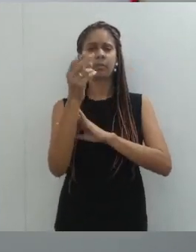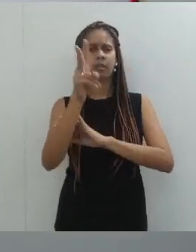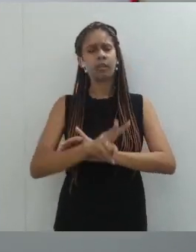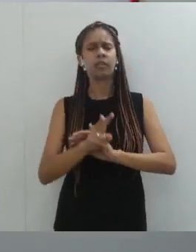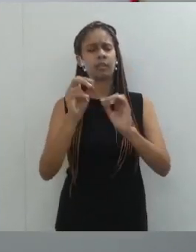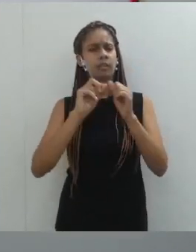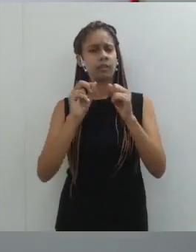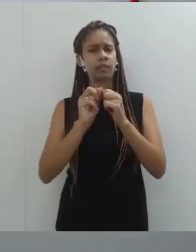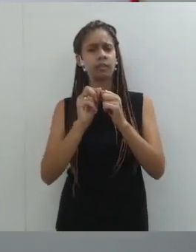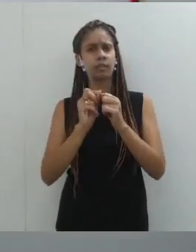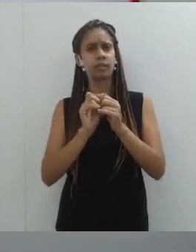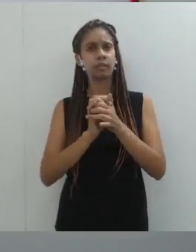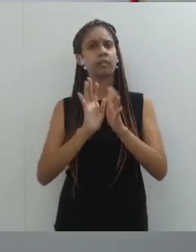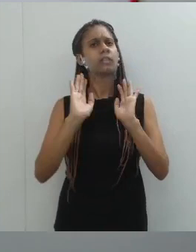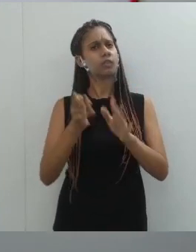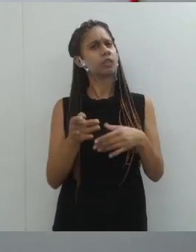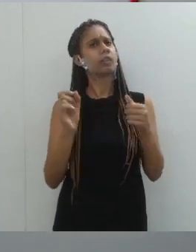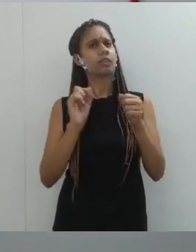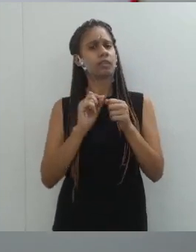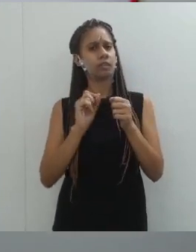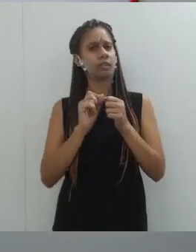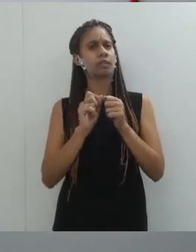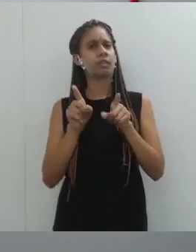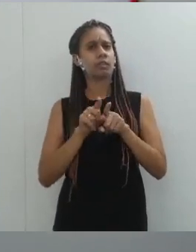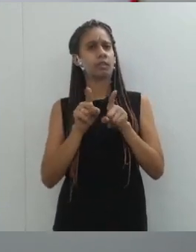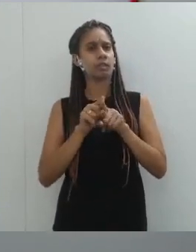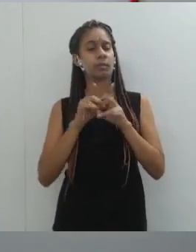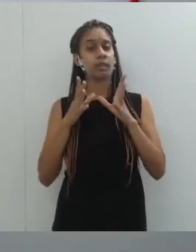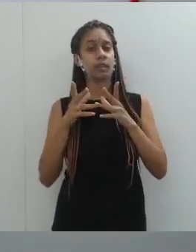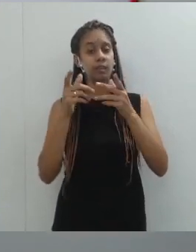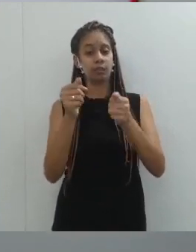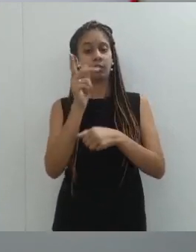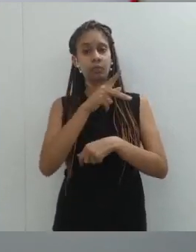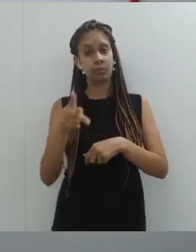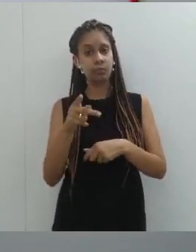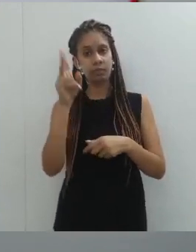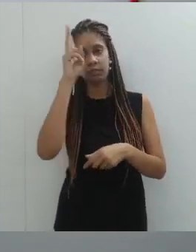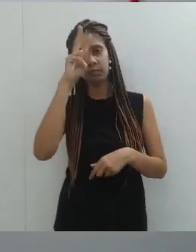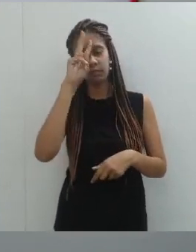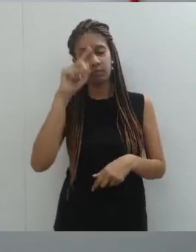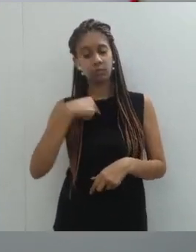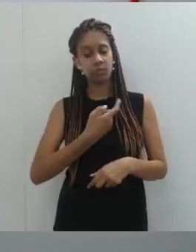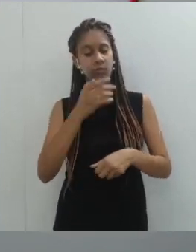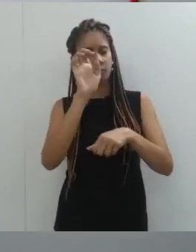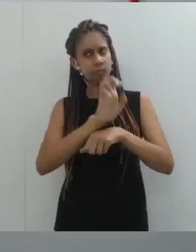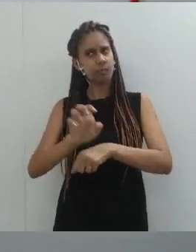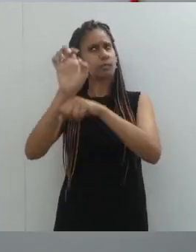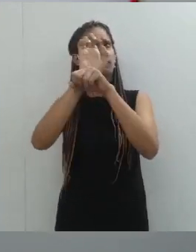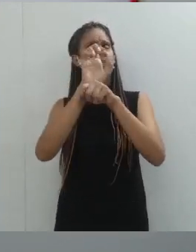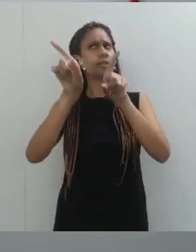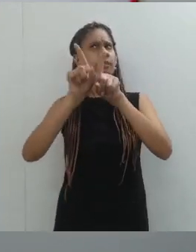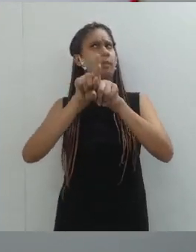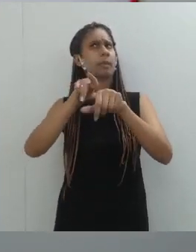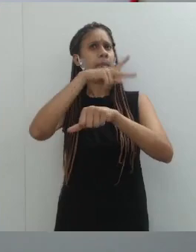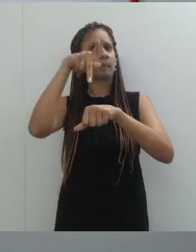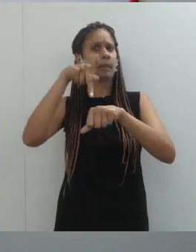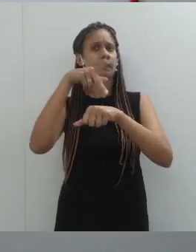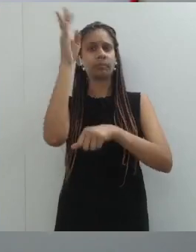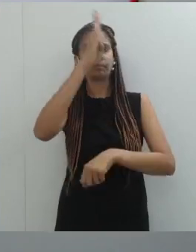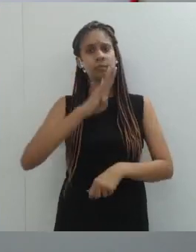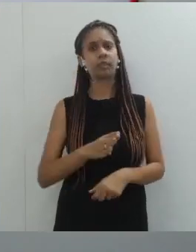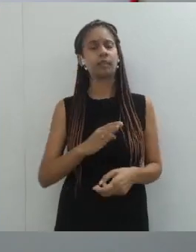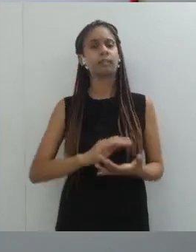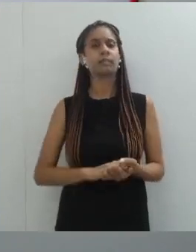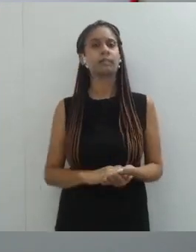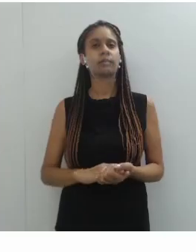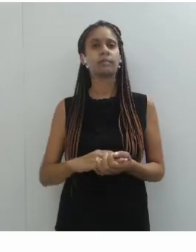fazem, ou já devem ter sido feitas, eu acho que a todos os professores de história do nosso estado e do nosso país. Aninha,